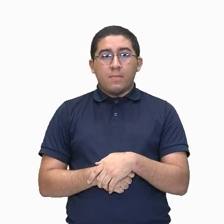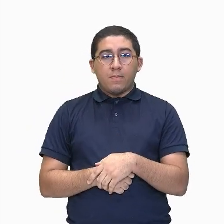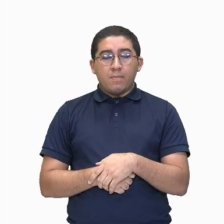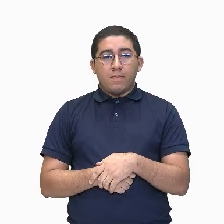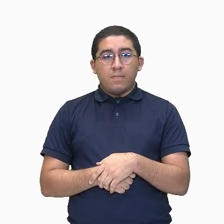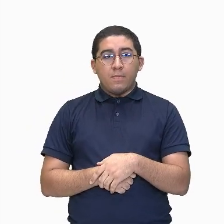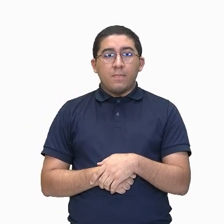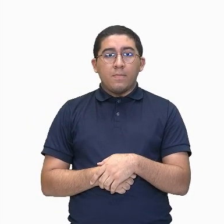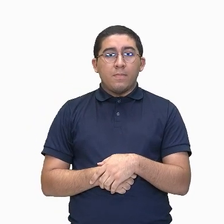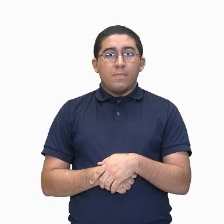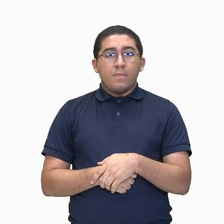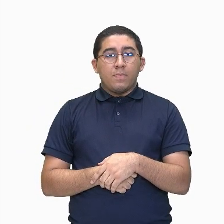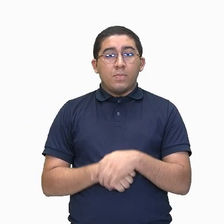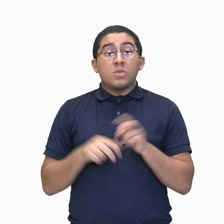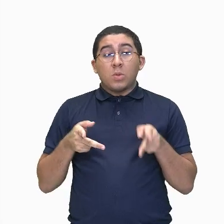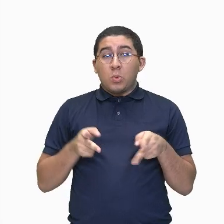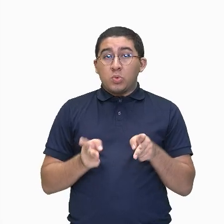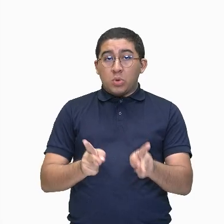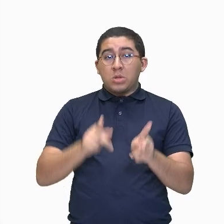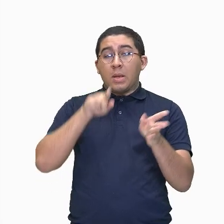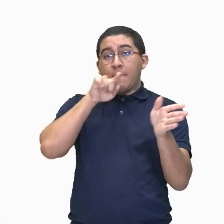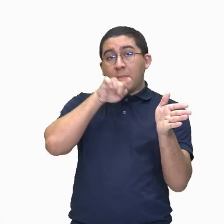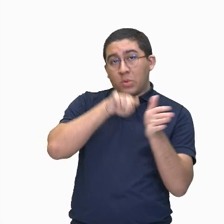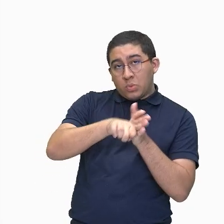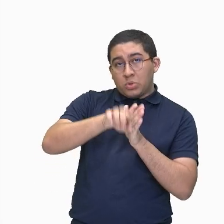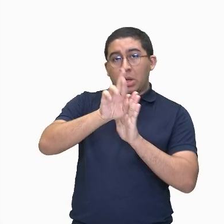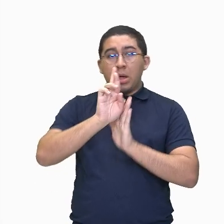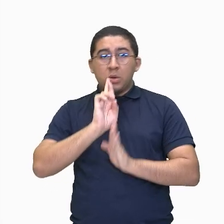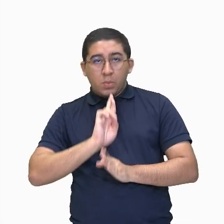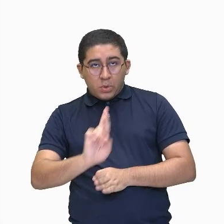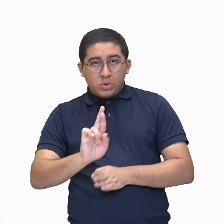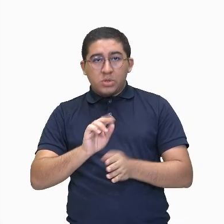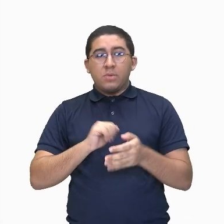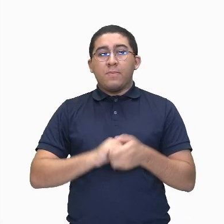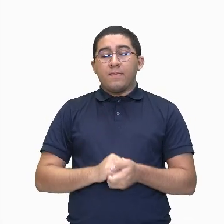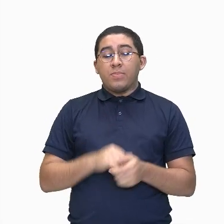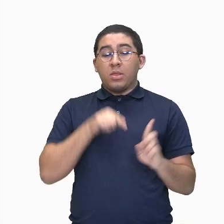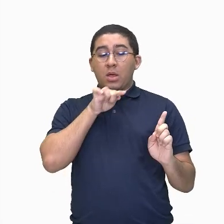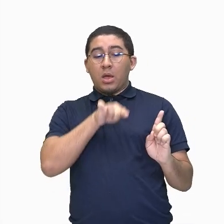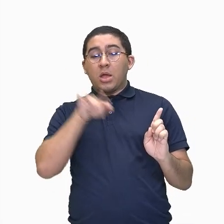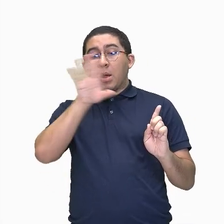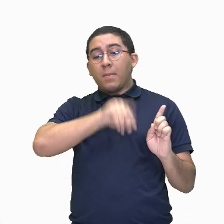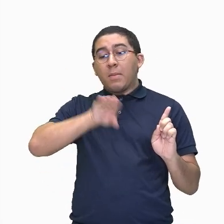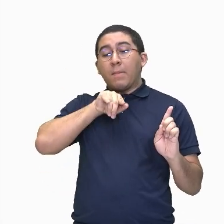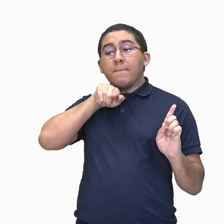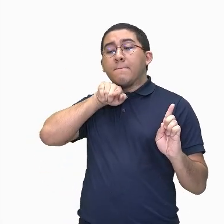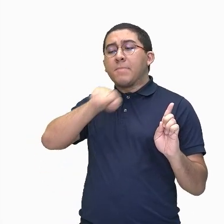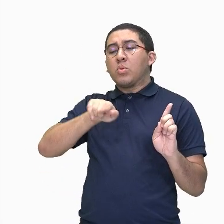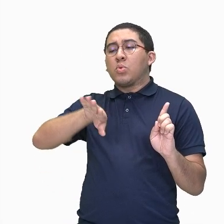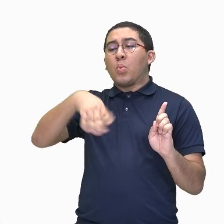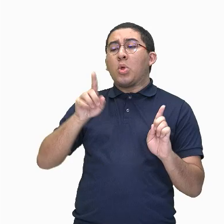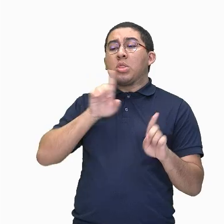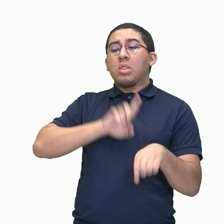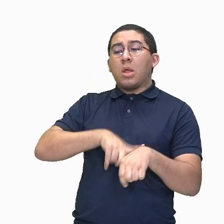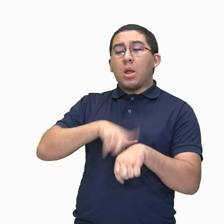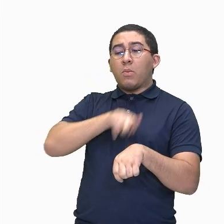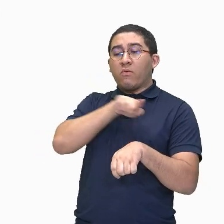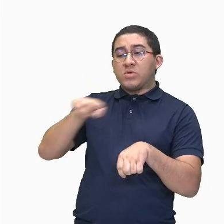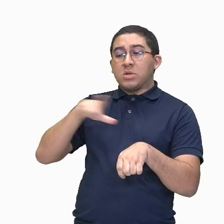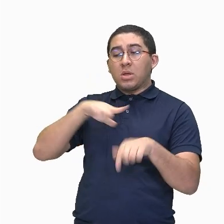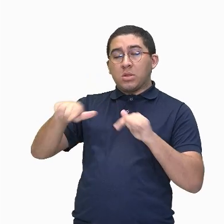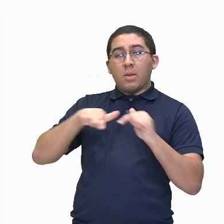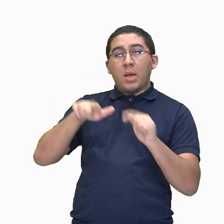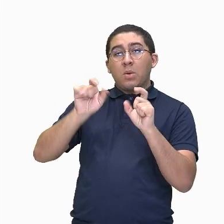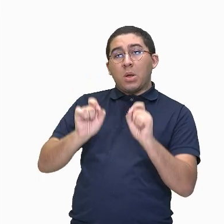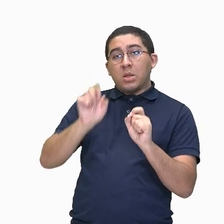Seguindo, nós vamos ver as perguntas e as respostas. O entrevistador pergunta, né, há quanto tempo o senhor trabalha